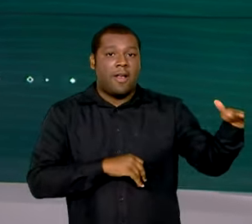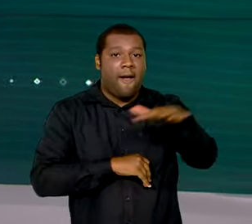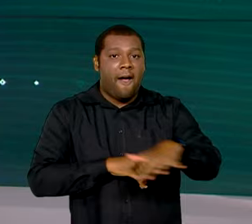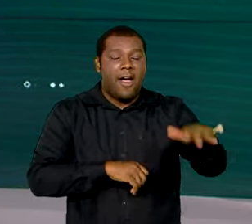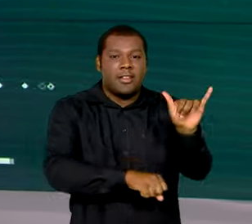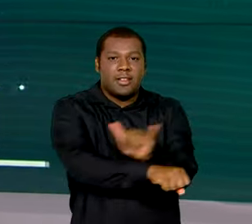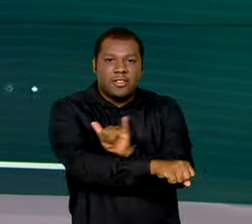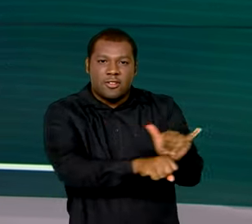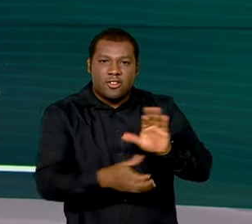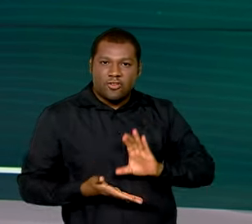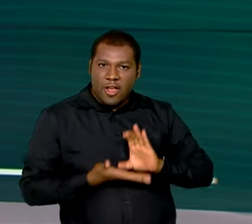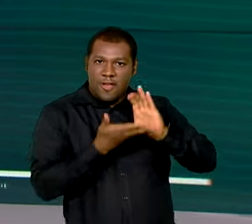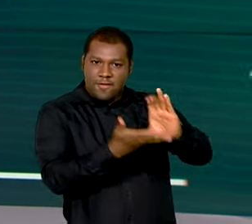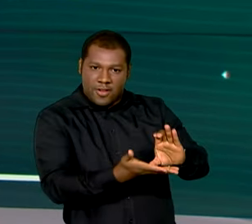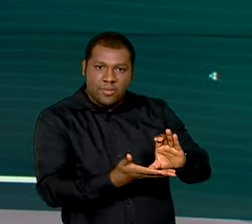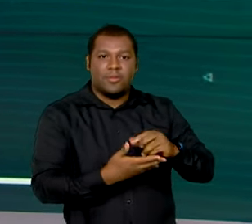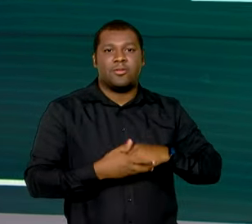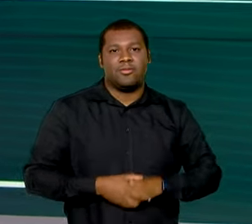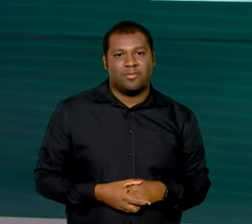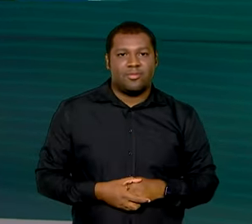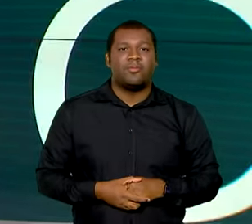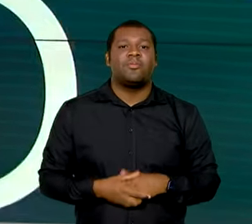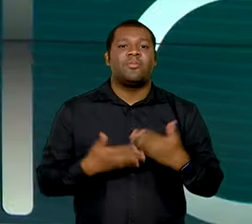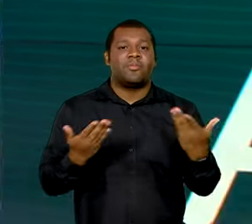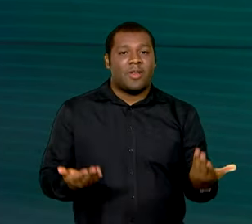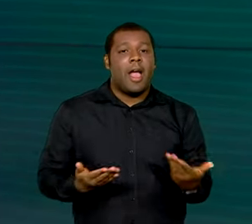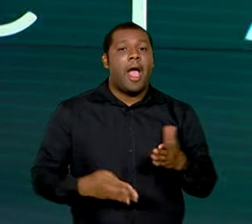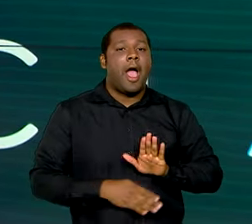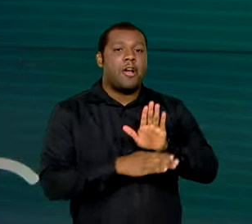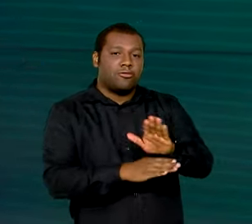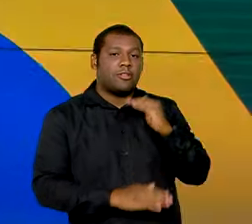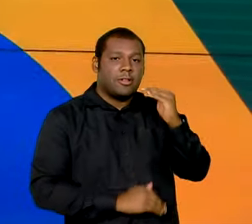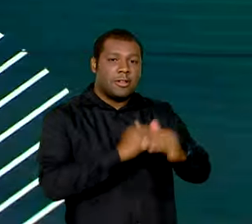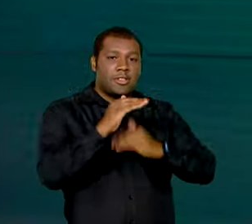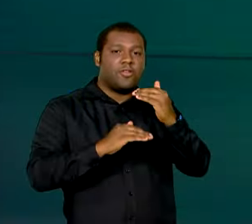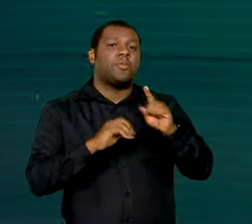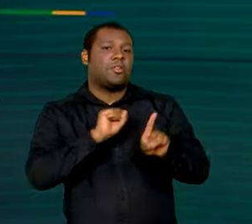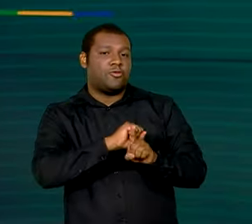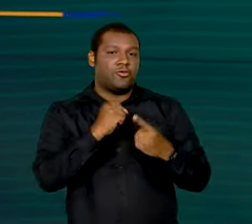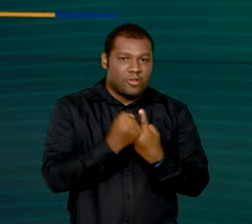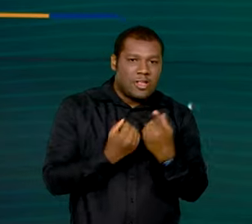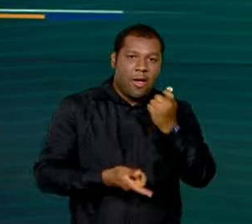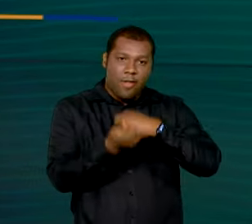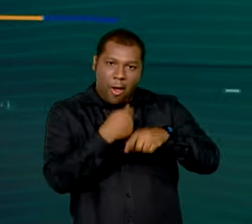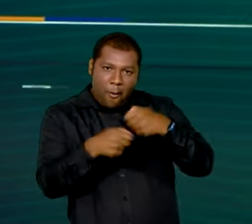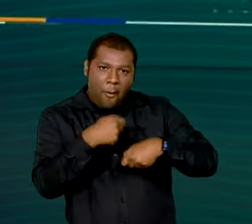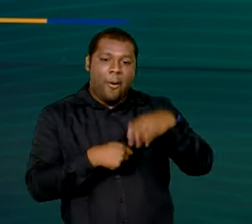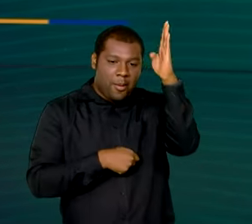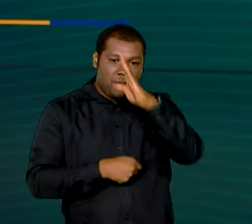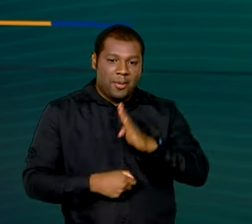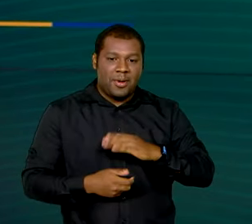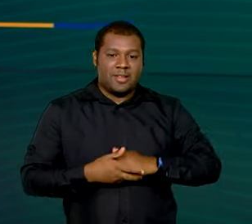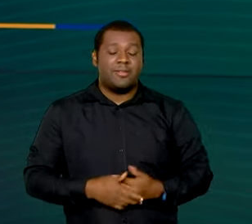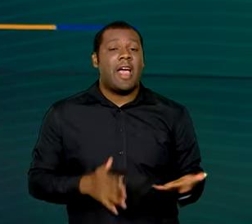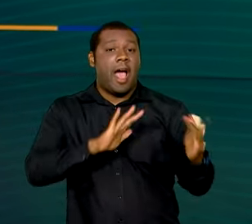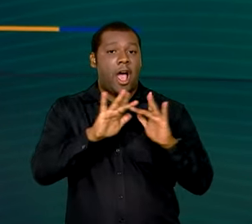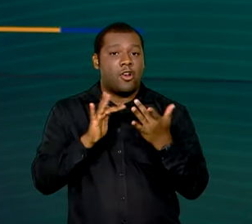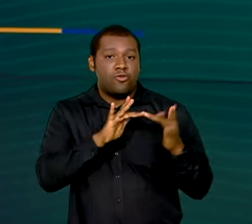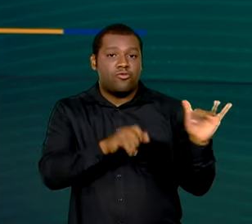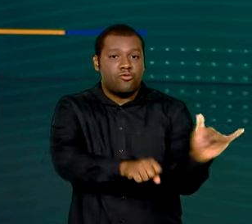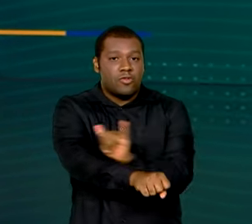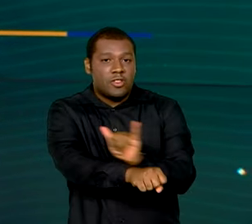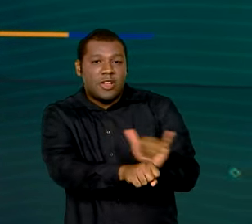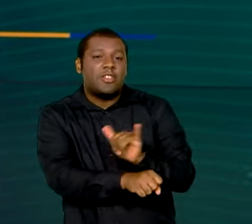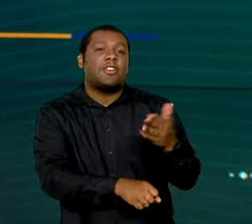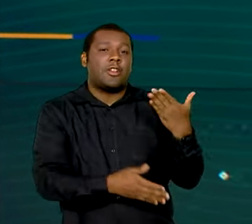para investimento, de acordo com o impacto no desenvolvimento social e econômico do país. Algumas ações em andamento